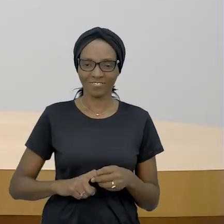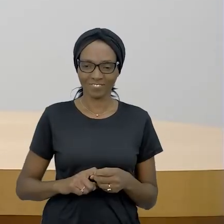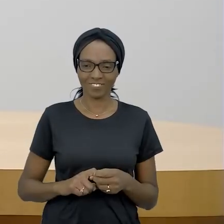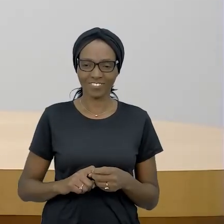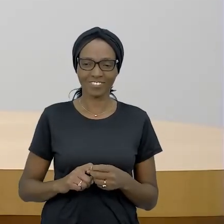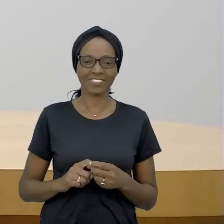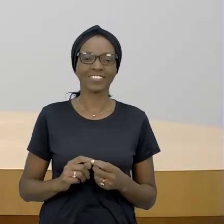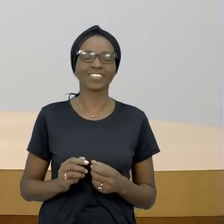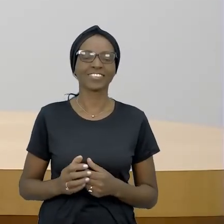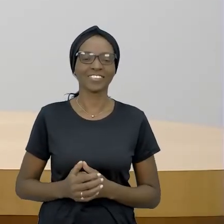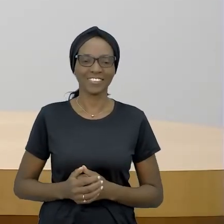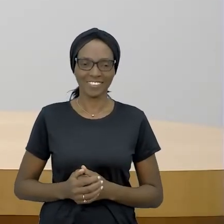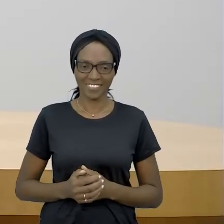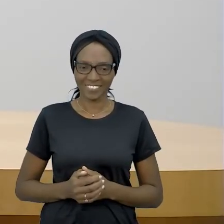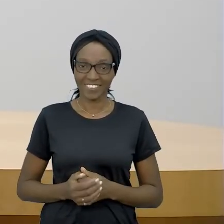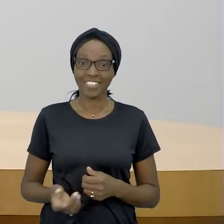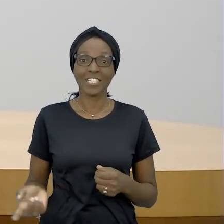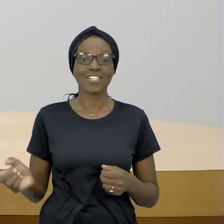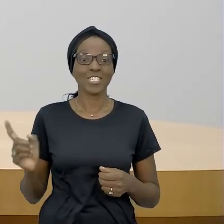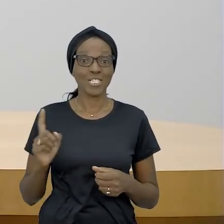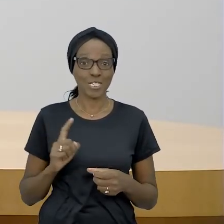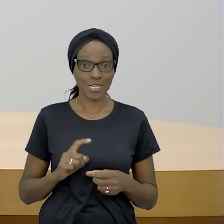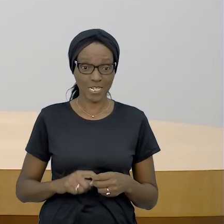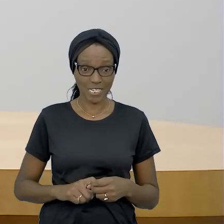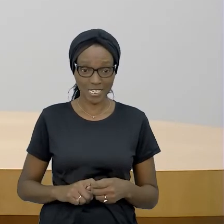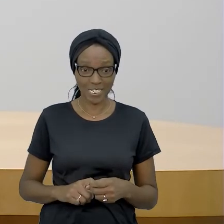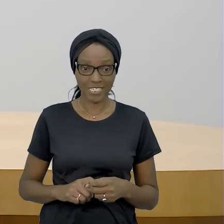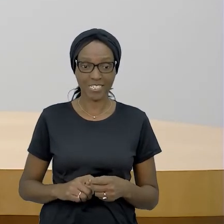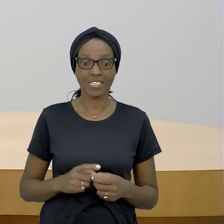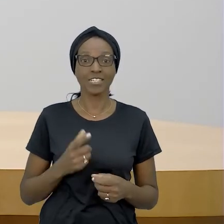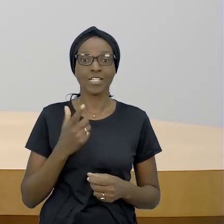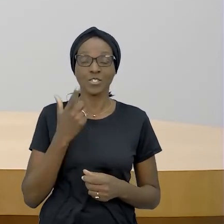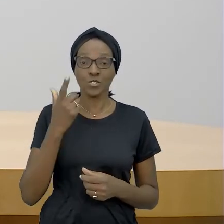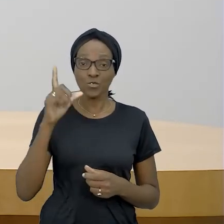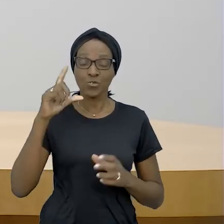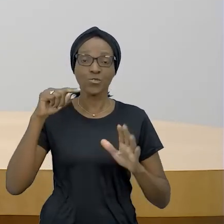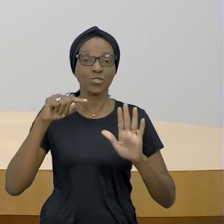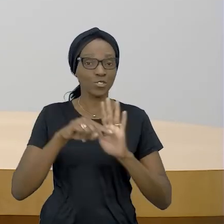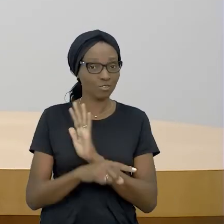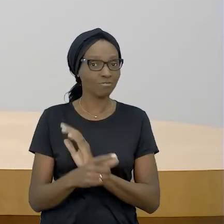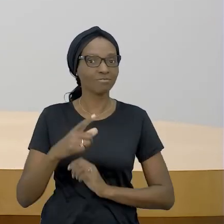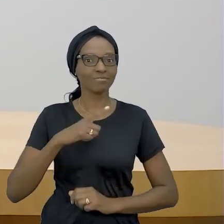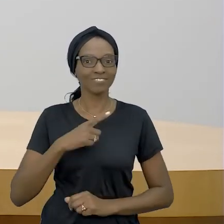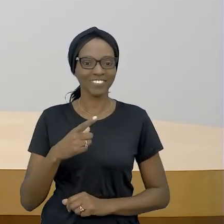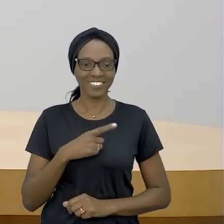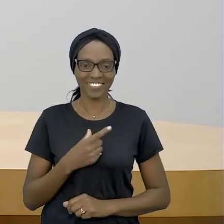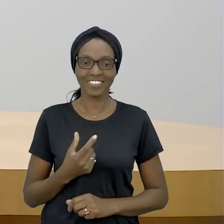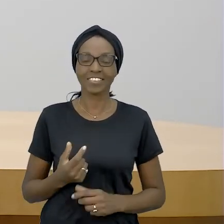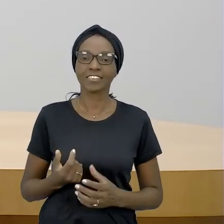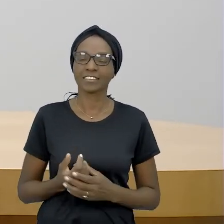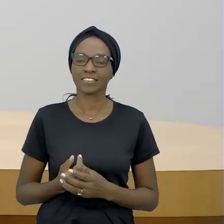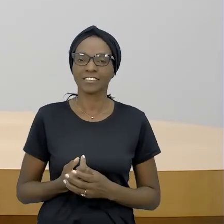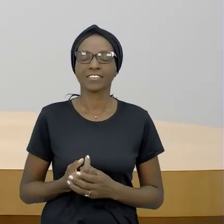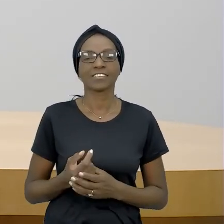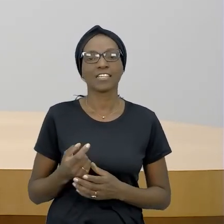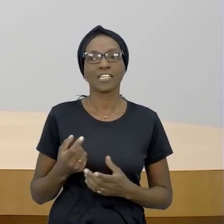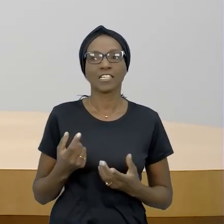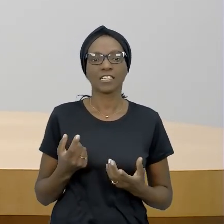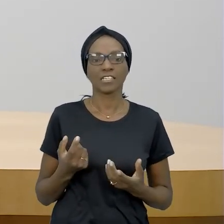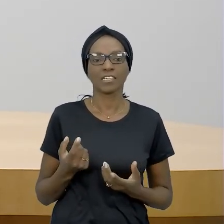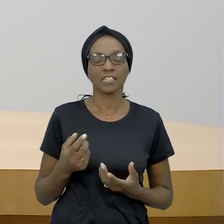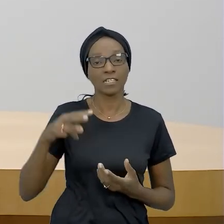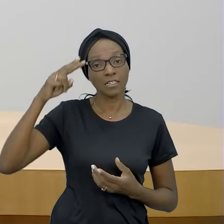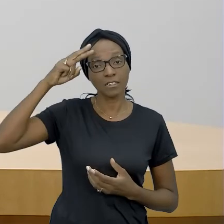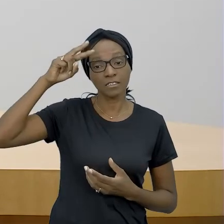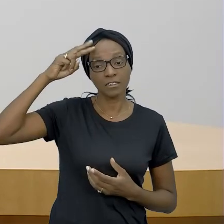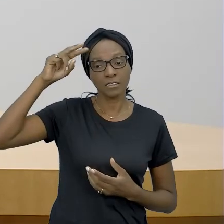Voltamos. E voltamos para ter uma outra pergunta aqui. E para essa próxima pergunta, a gente vai relembrar